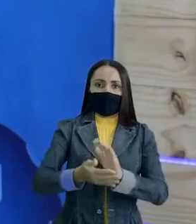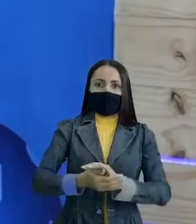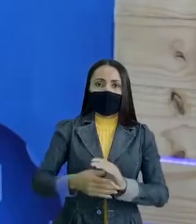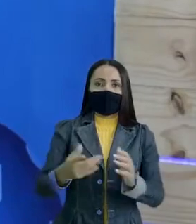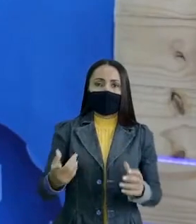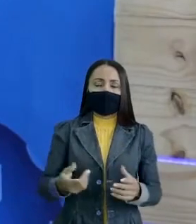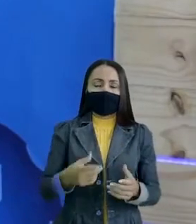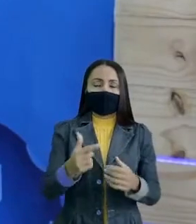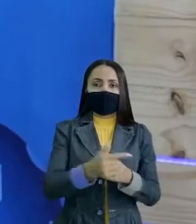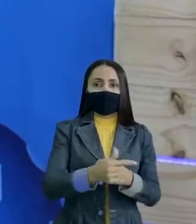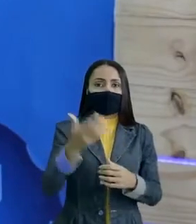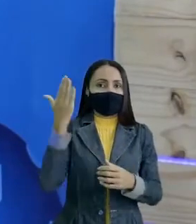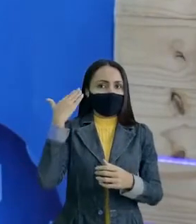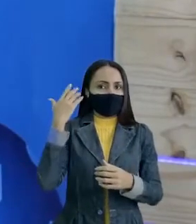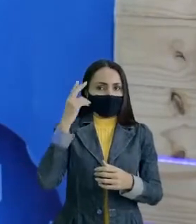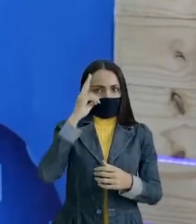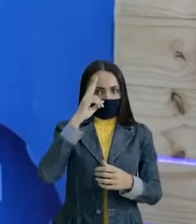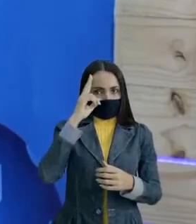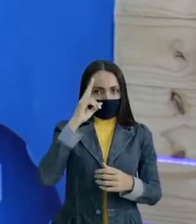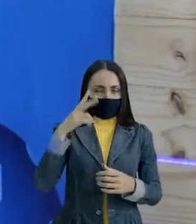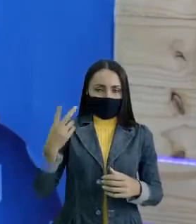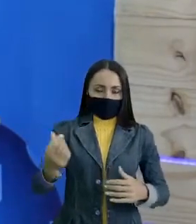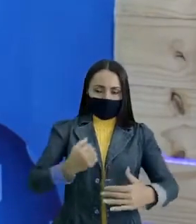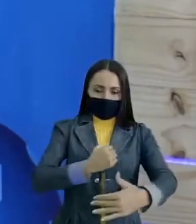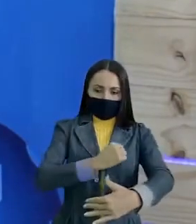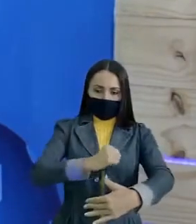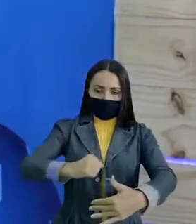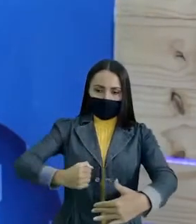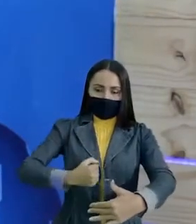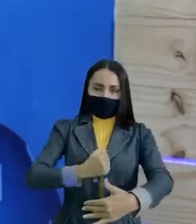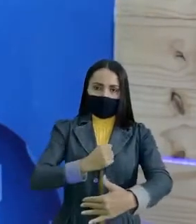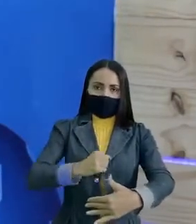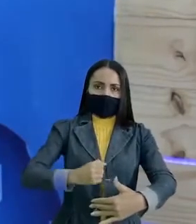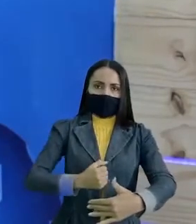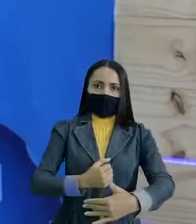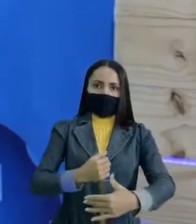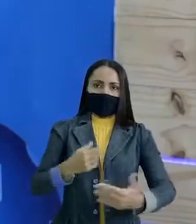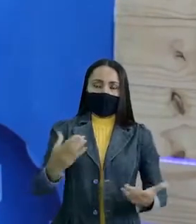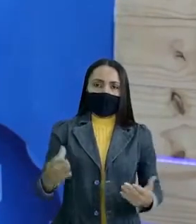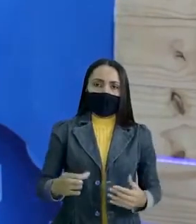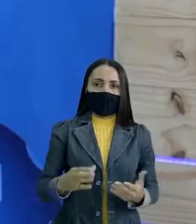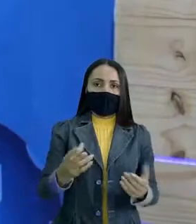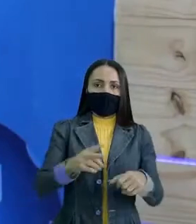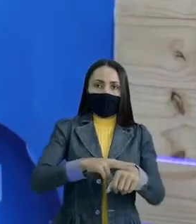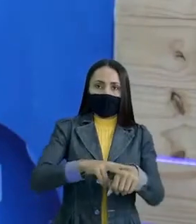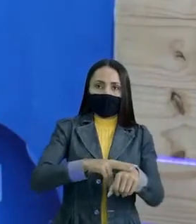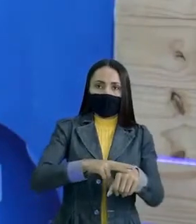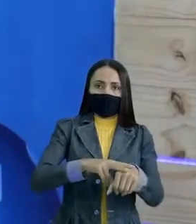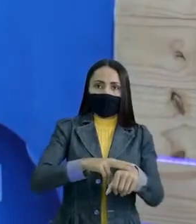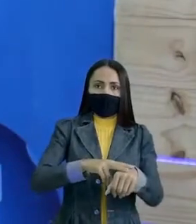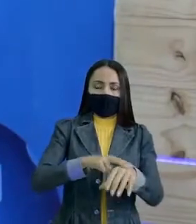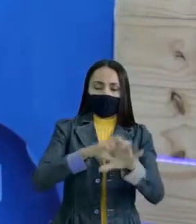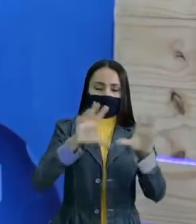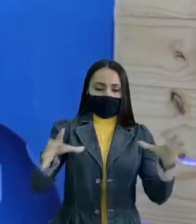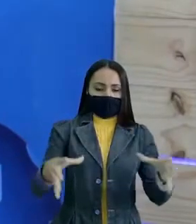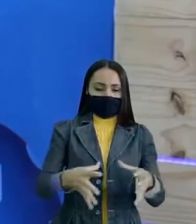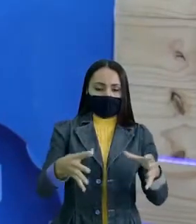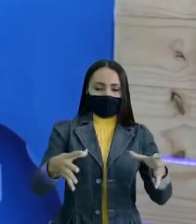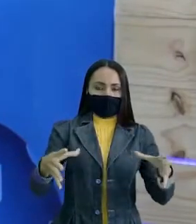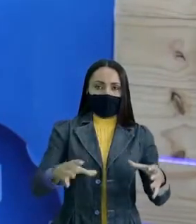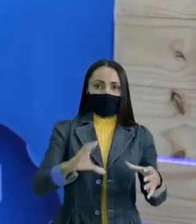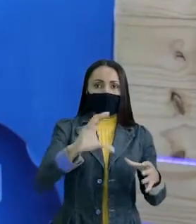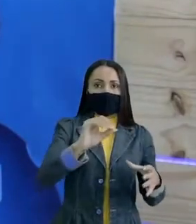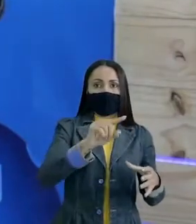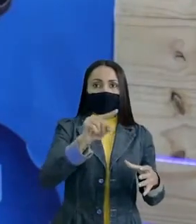cozido na panela de barro, não é só feijoada, não, porque eu não gosto de feijoada, que a minha avó fazia, a vovó Donari. Ela vem lá das Brenhas,